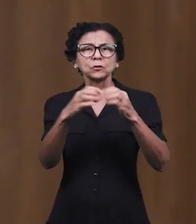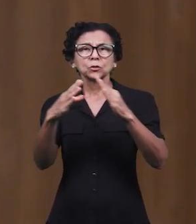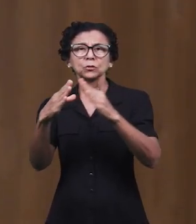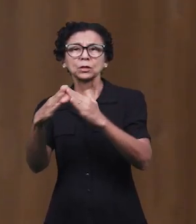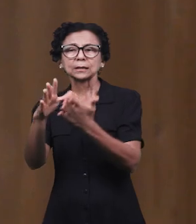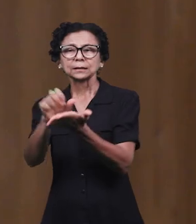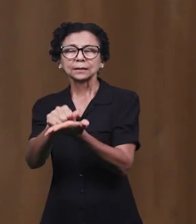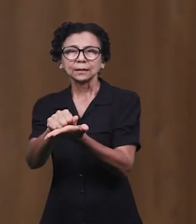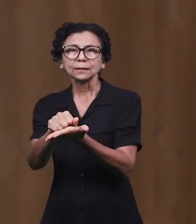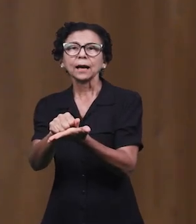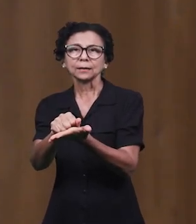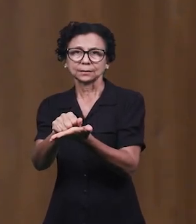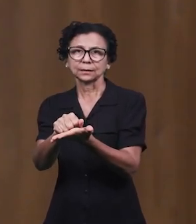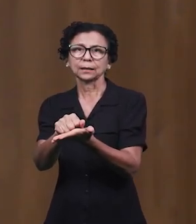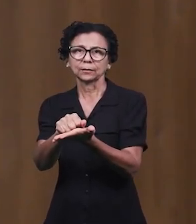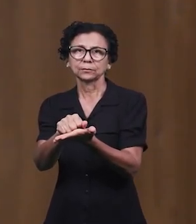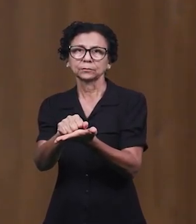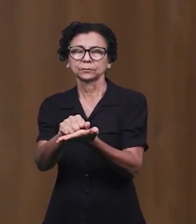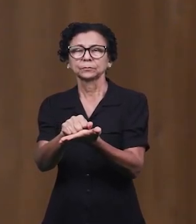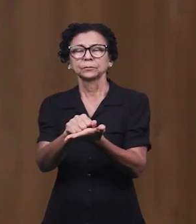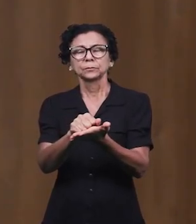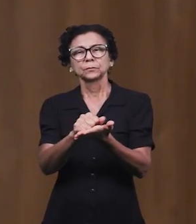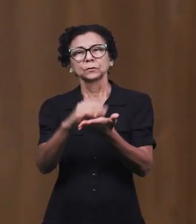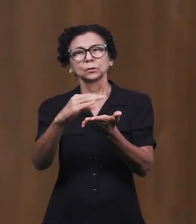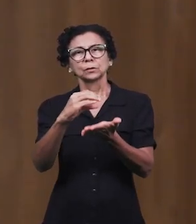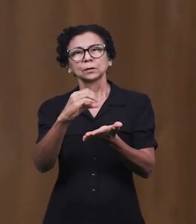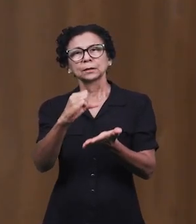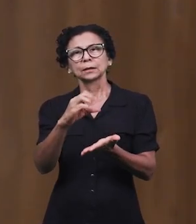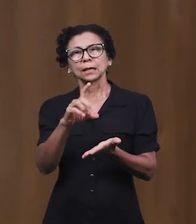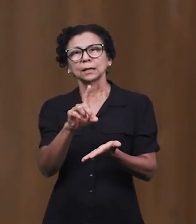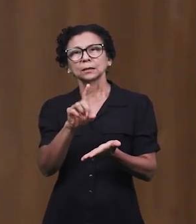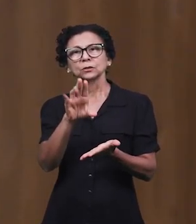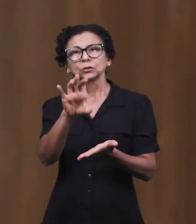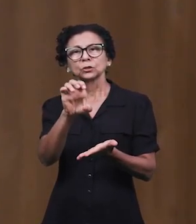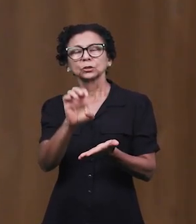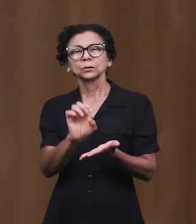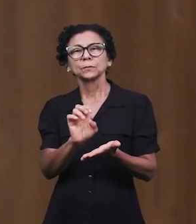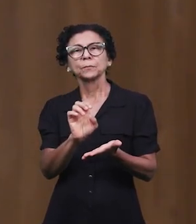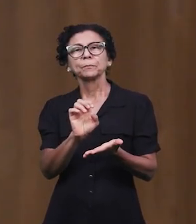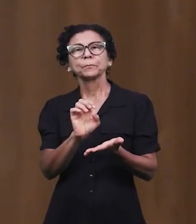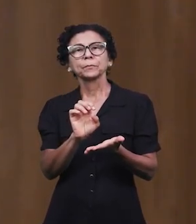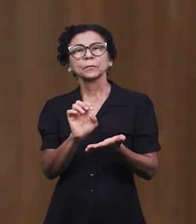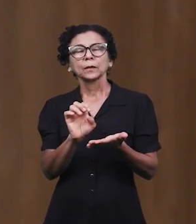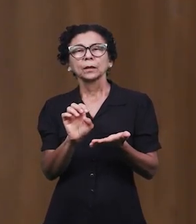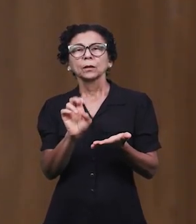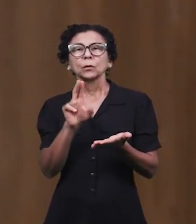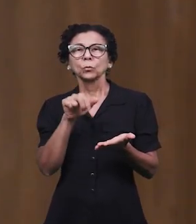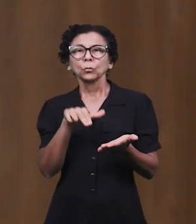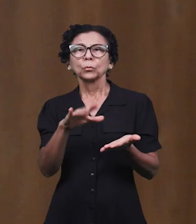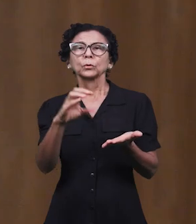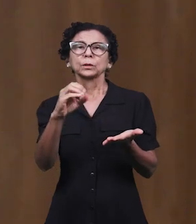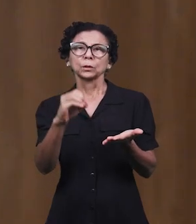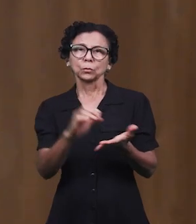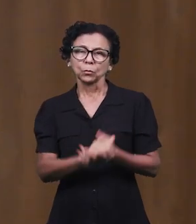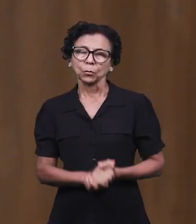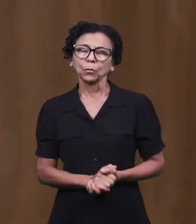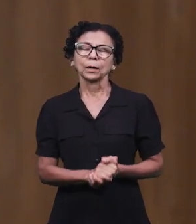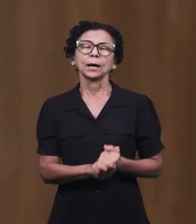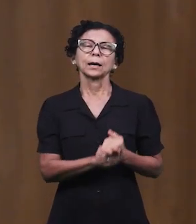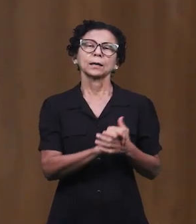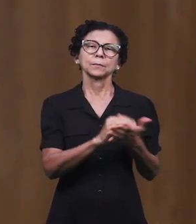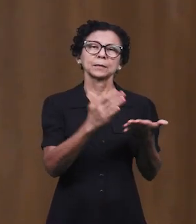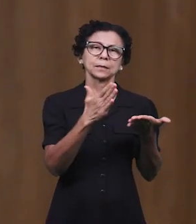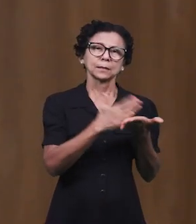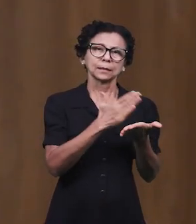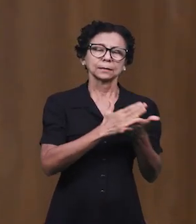único. Toda a sua família tem que estar cadastrada no CAD único. Aí tem que levar a carteira de trabalho de todas as pessoas de casa, identidade, CPF, mesmo